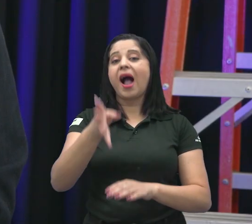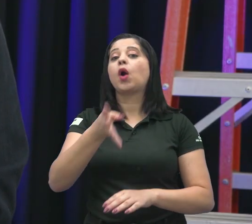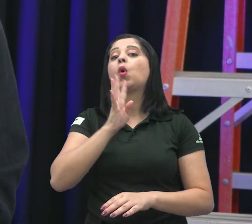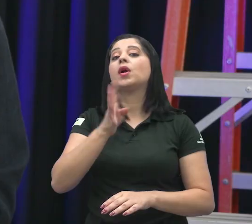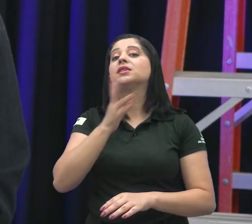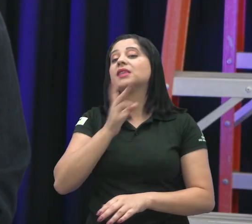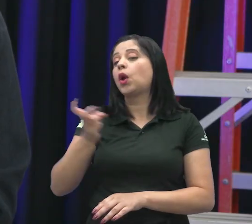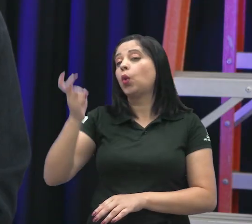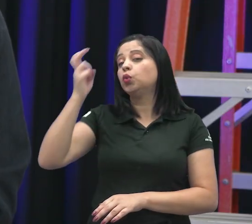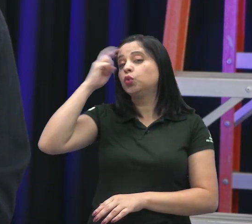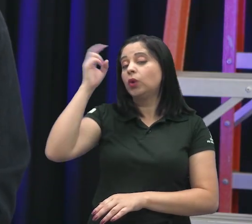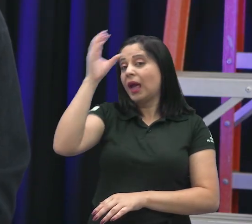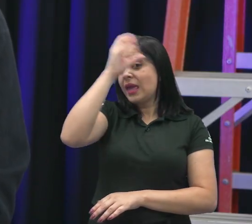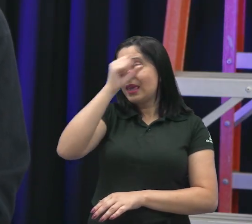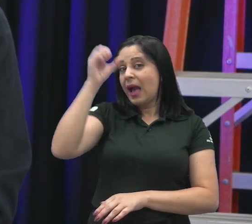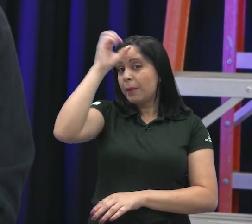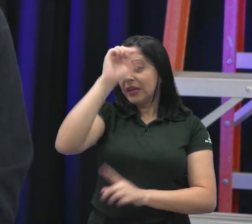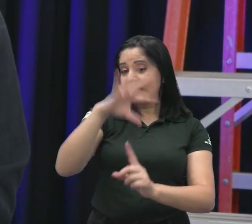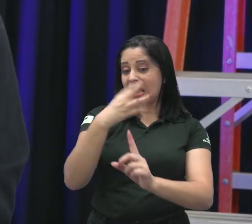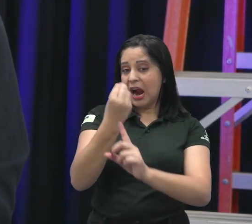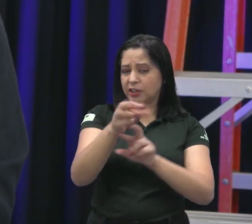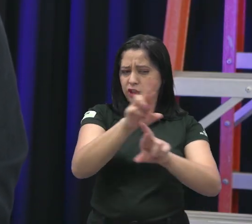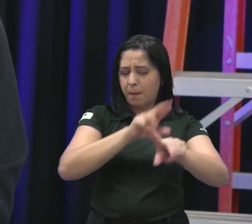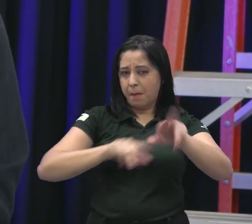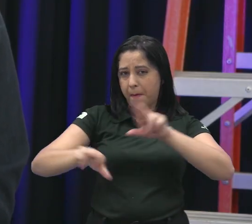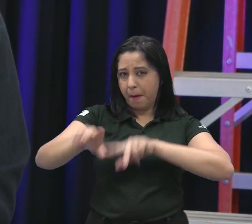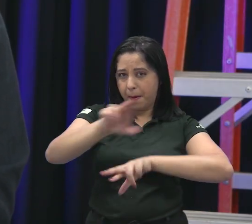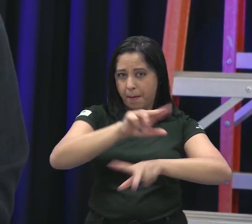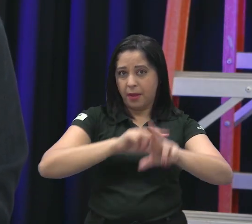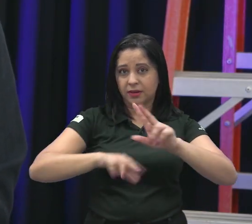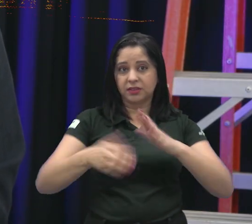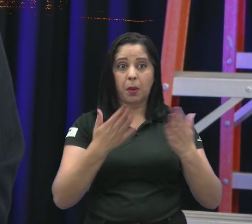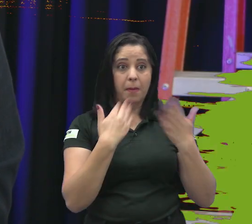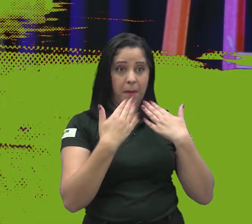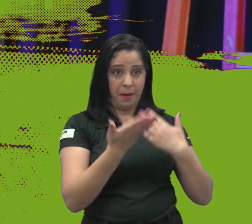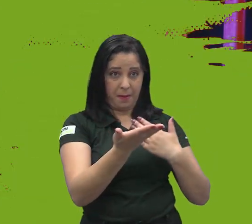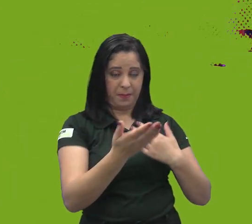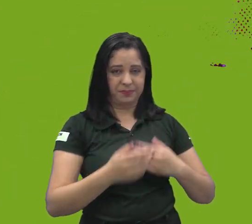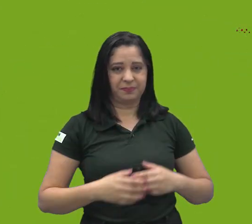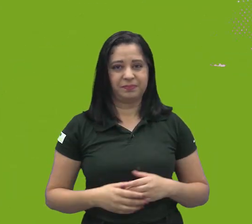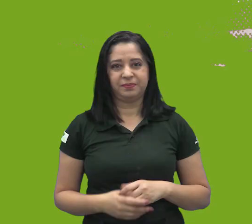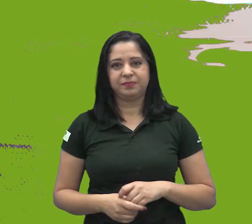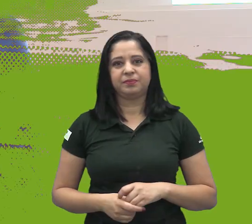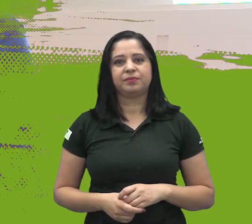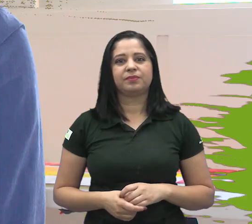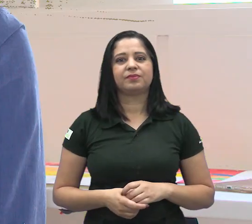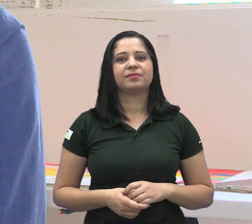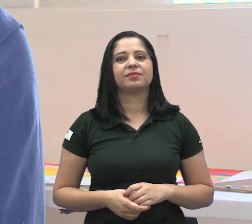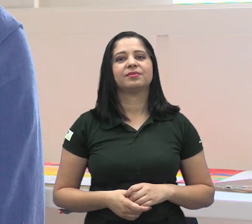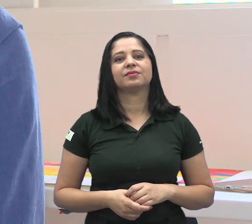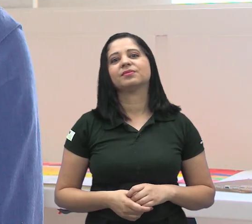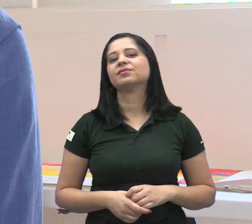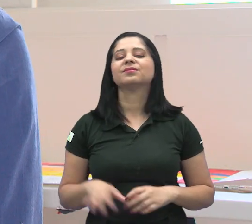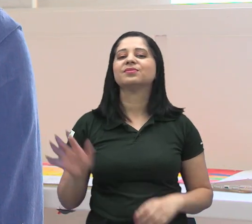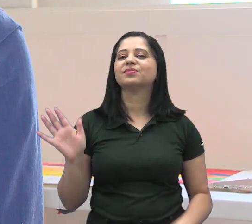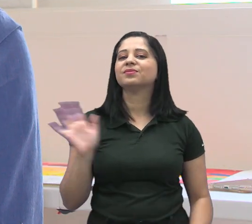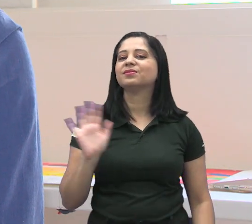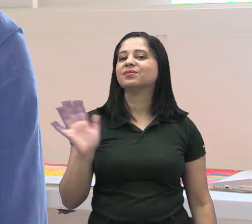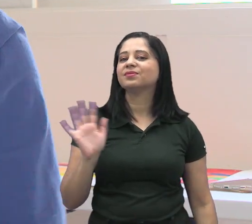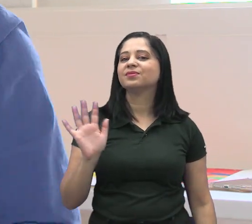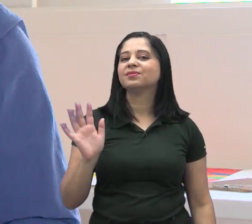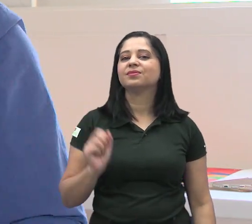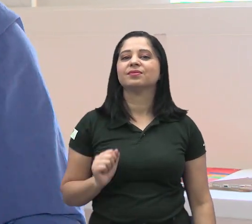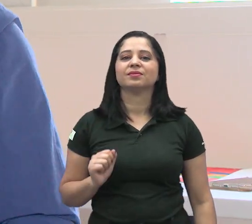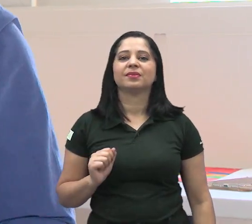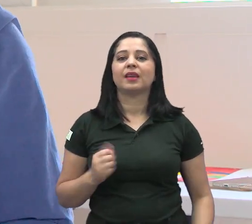diferentes formas de produzir arte. Então a gente conversou com ela, um papo bem bacana, confere aí. Fala galera do Conexão Cultura,